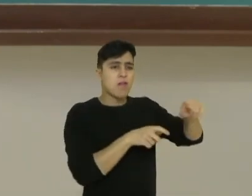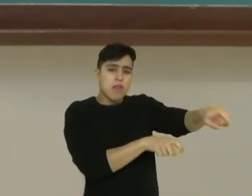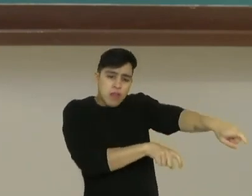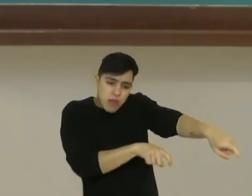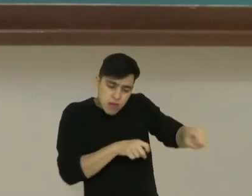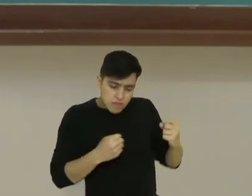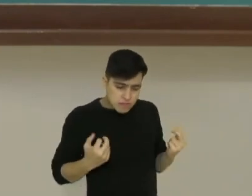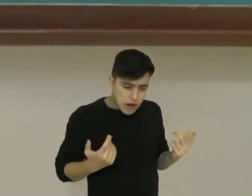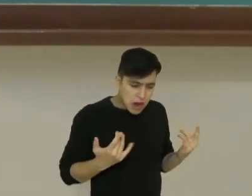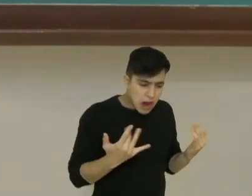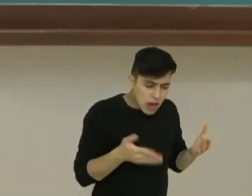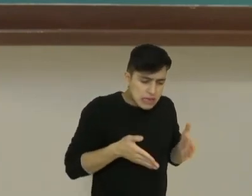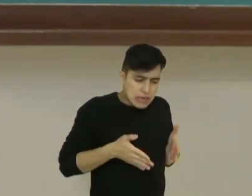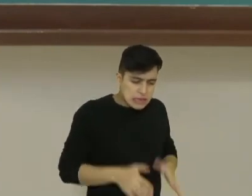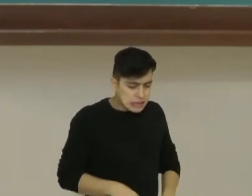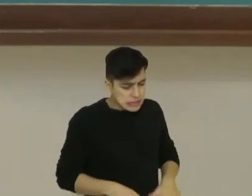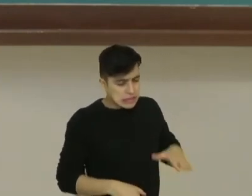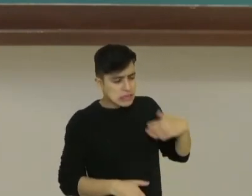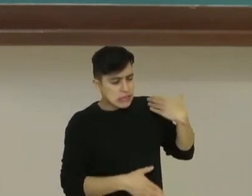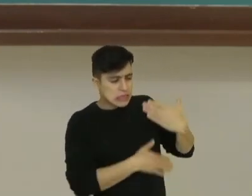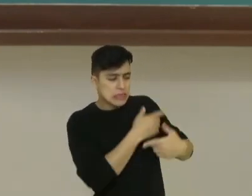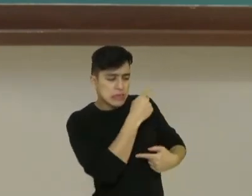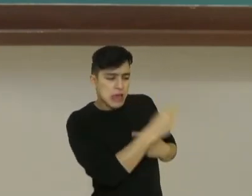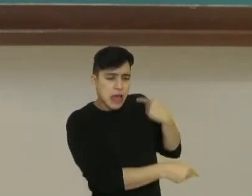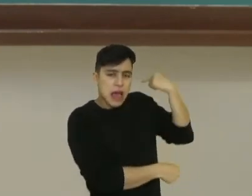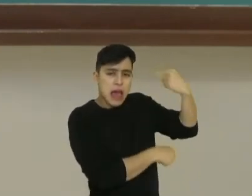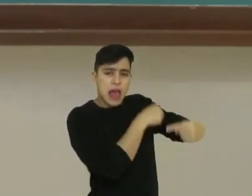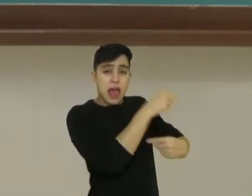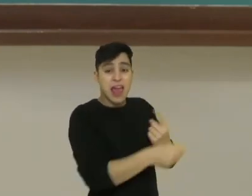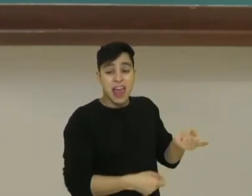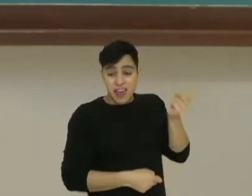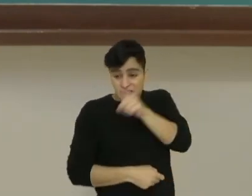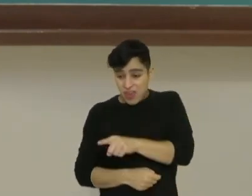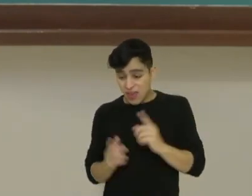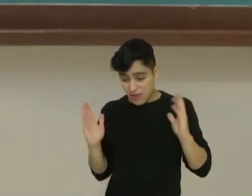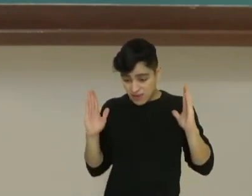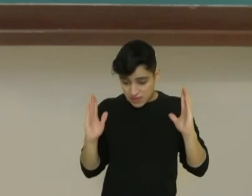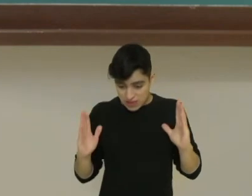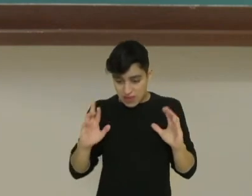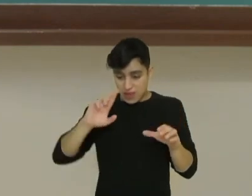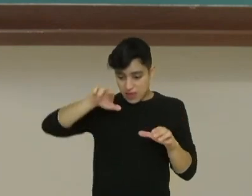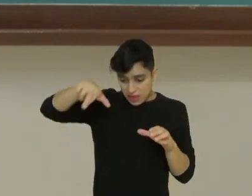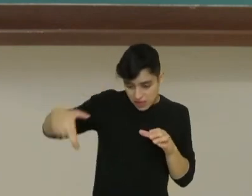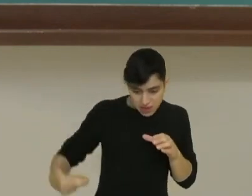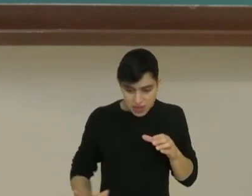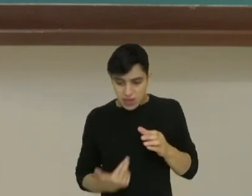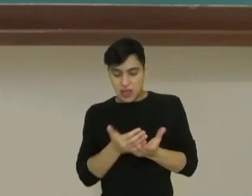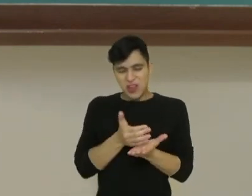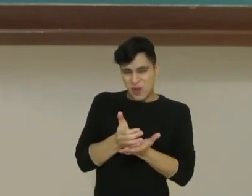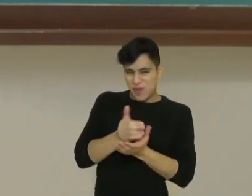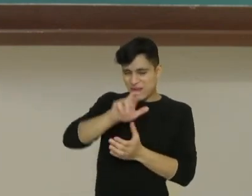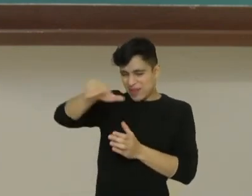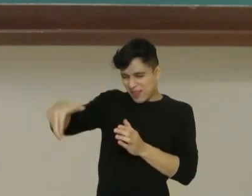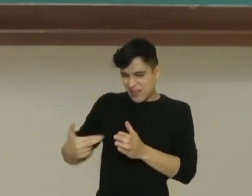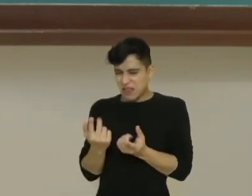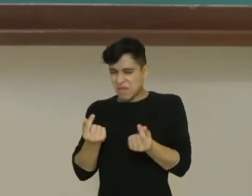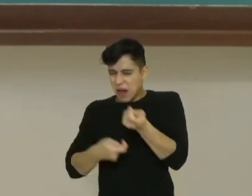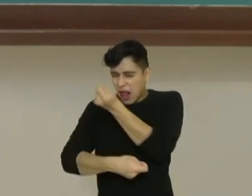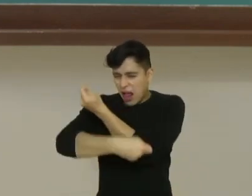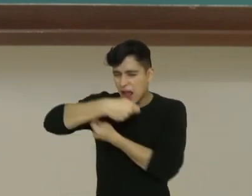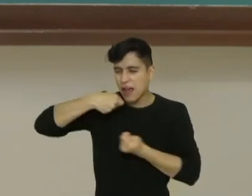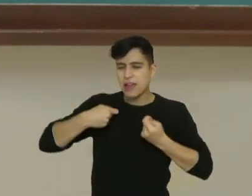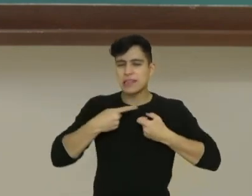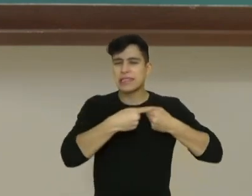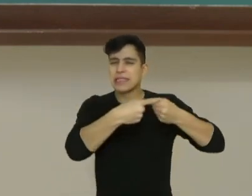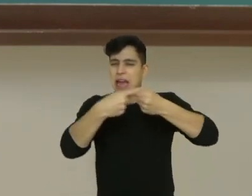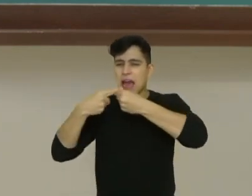nascia, vivia, morria ali e os descendentes também. A partir de agora, a partir do Renascimento, e começa com o Renascimento comercial, urbano,